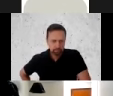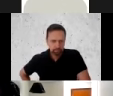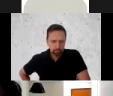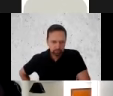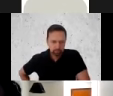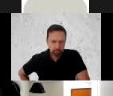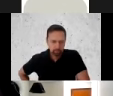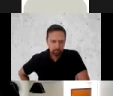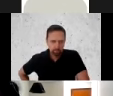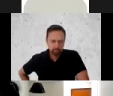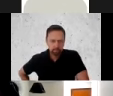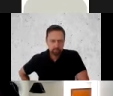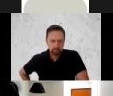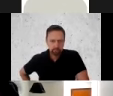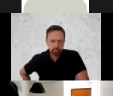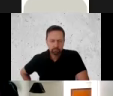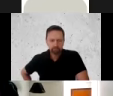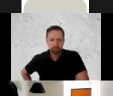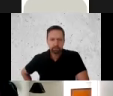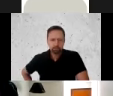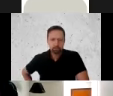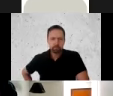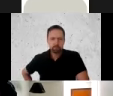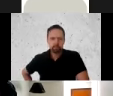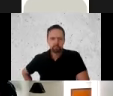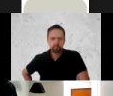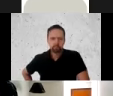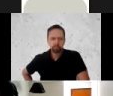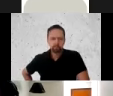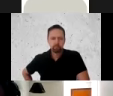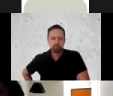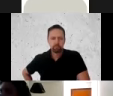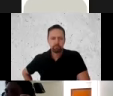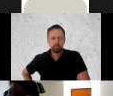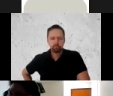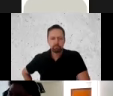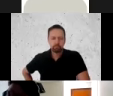maior do que o efeito da variável anterior que ele tinha utilizado.